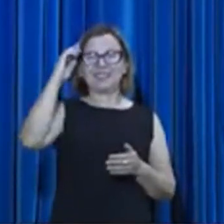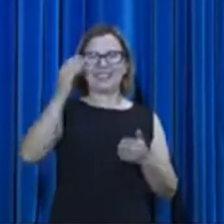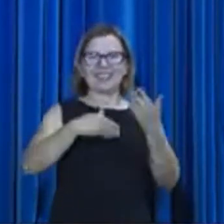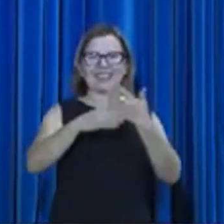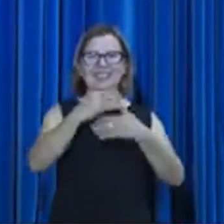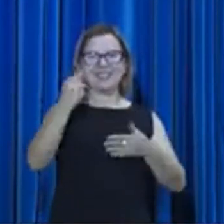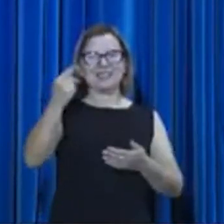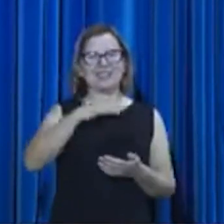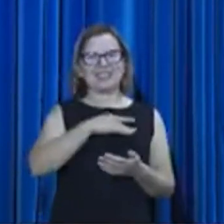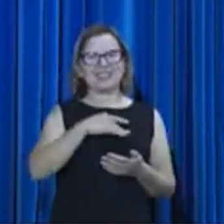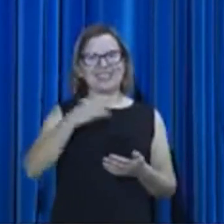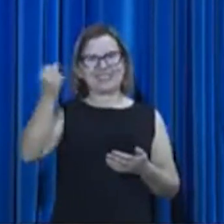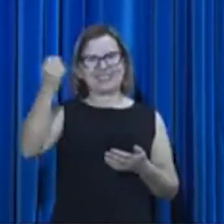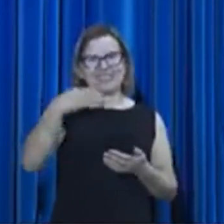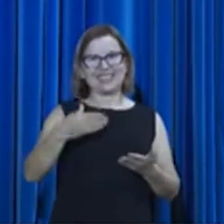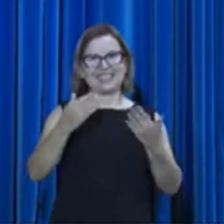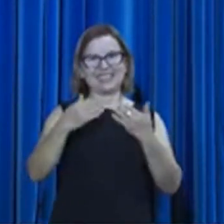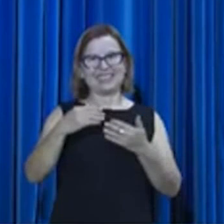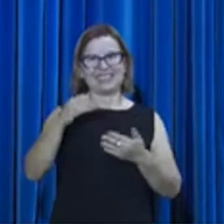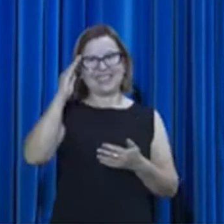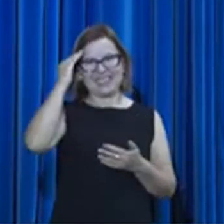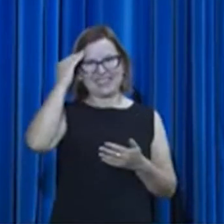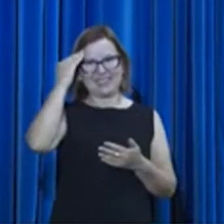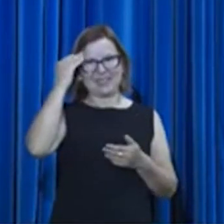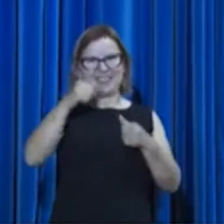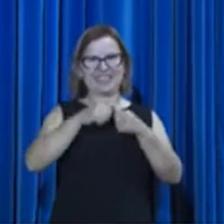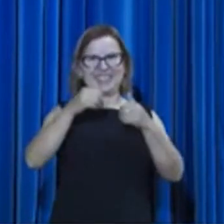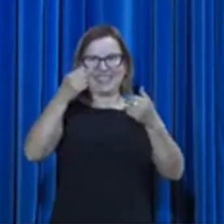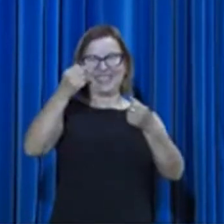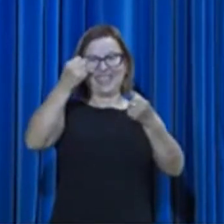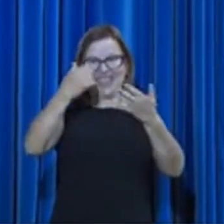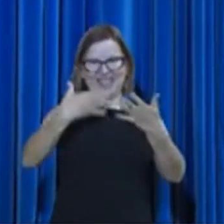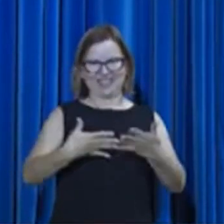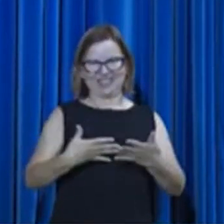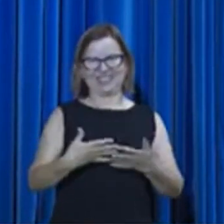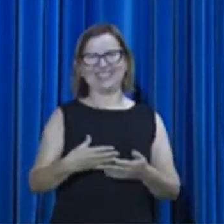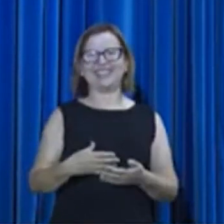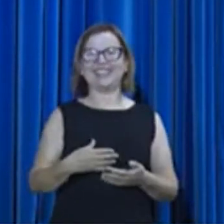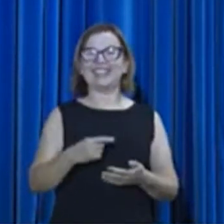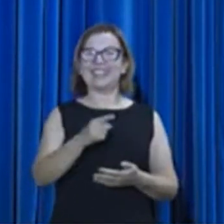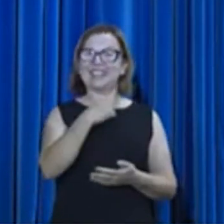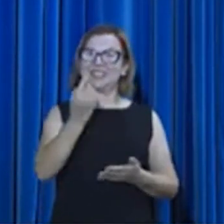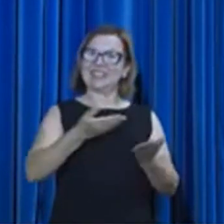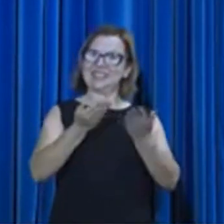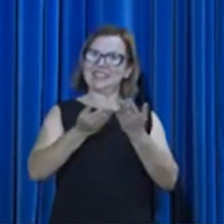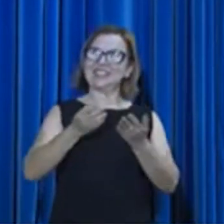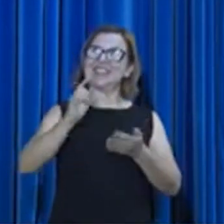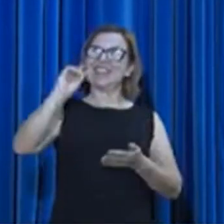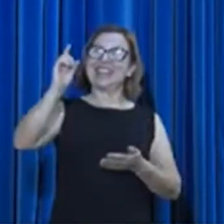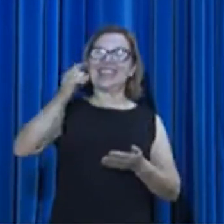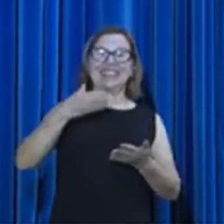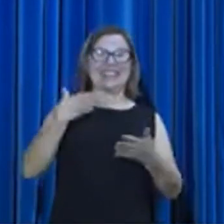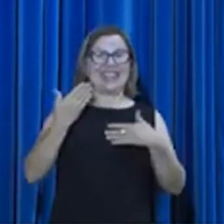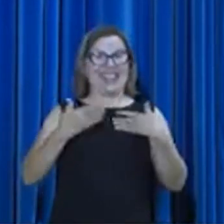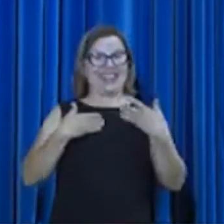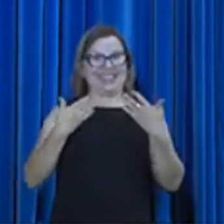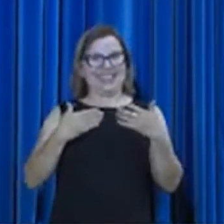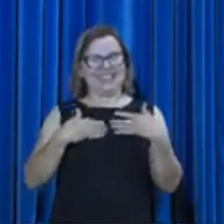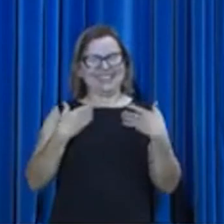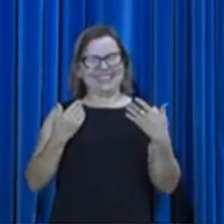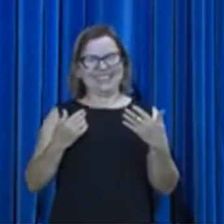graça, nos dê entendimento desse assunto. Que nós sirvamos ao Senhor com alegria, com